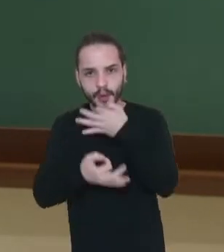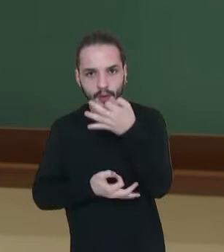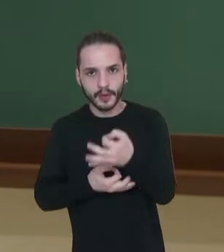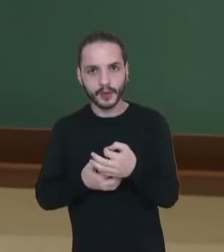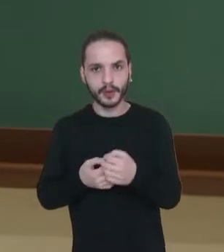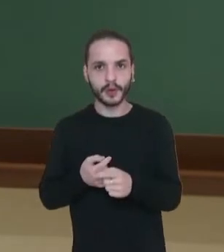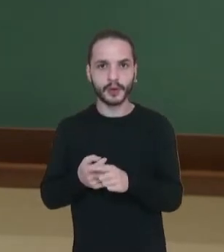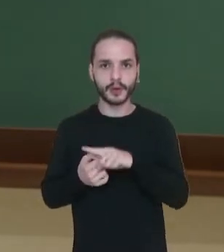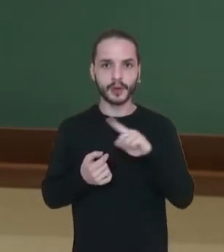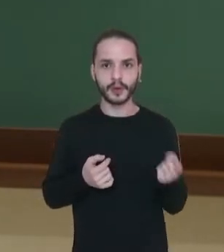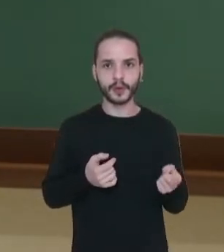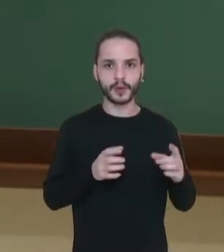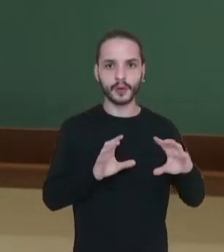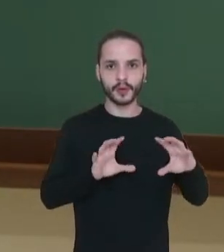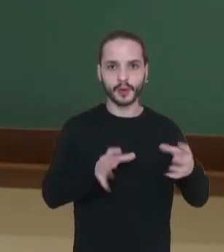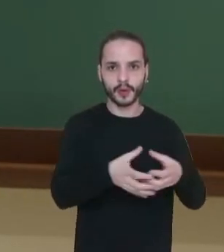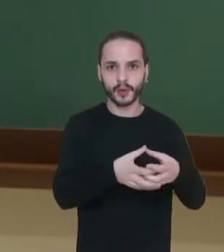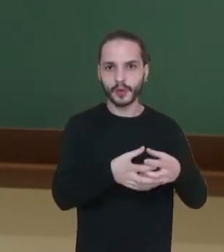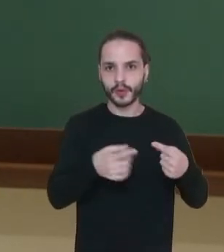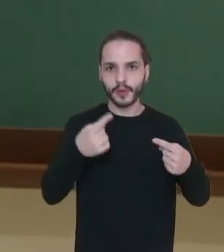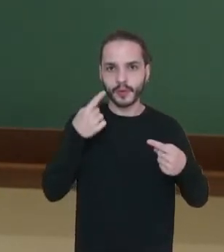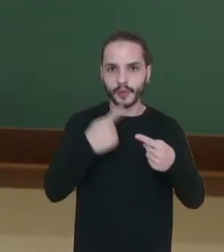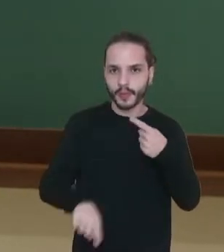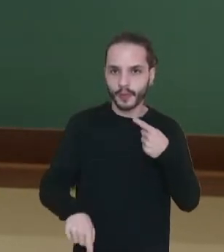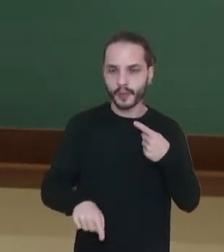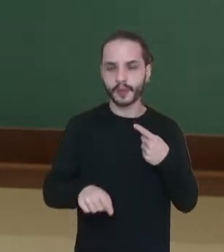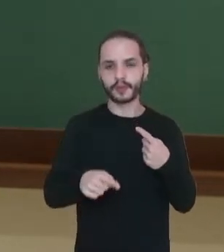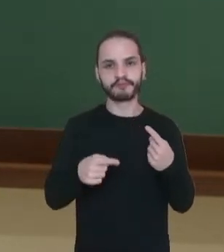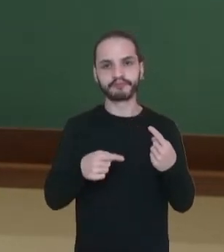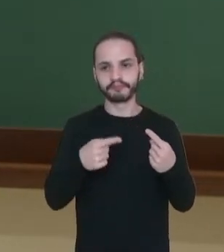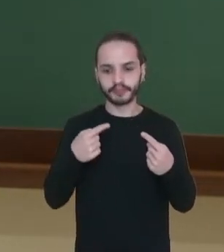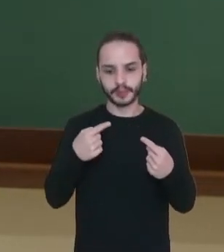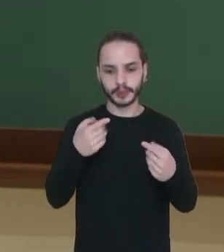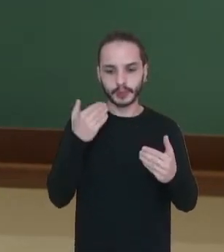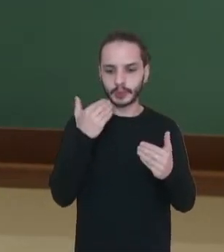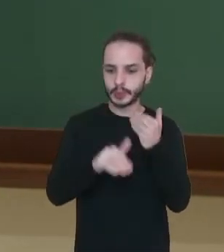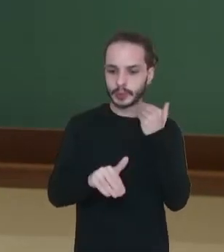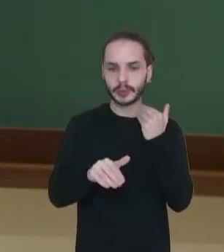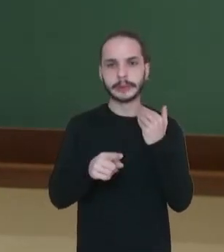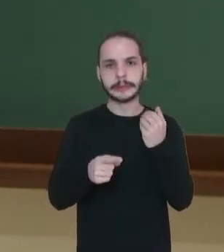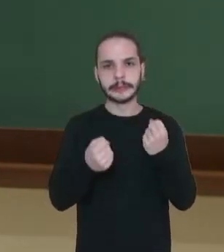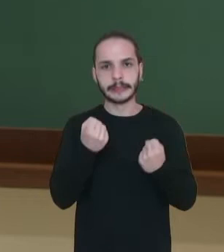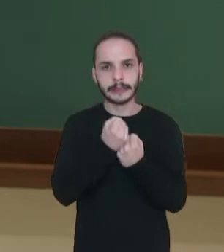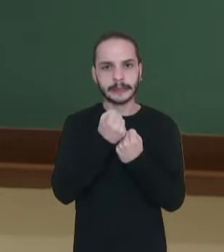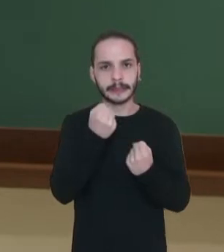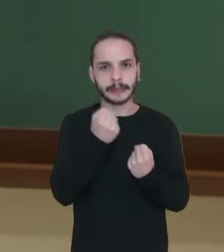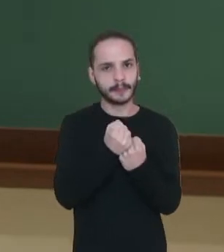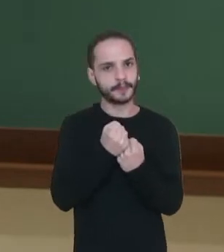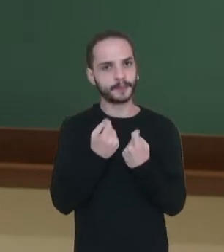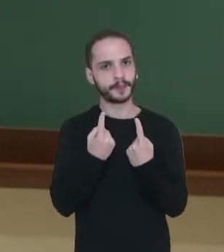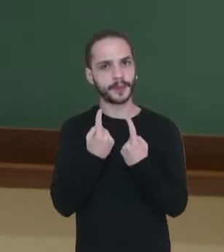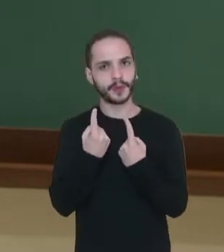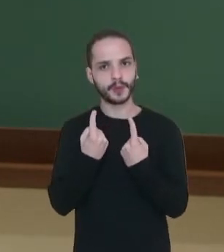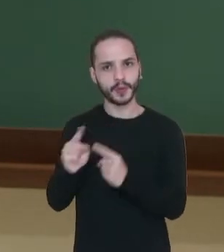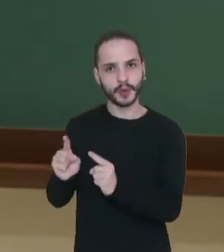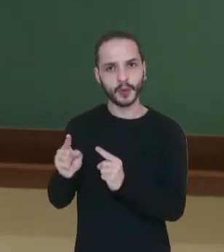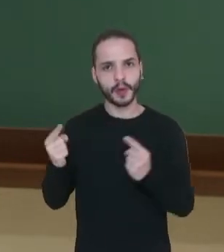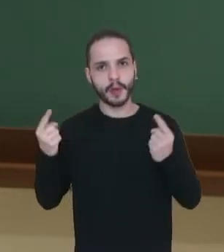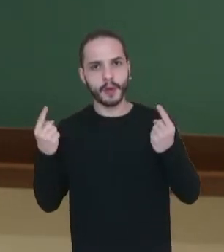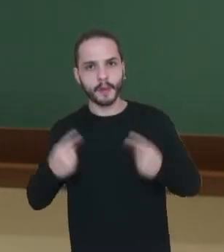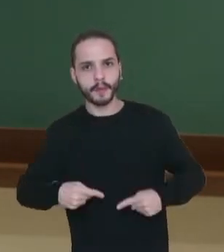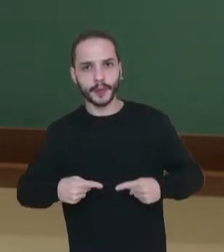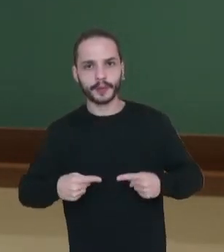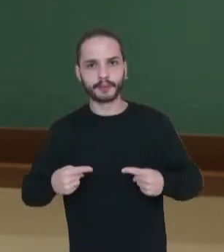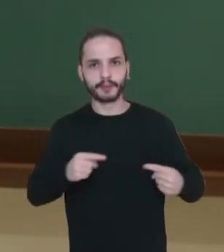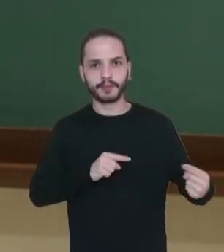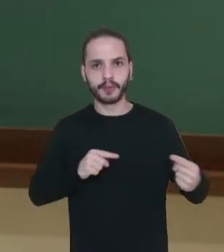ou seja, as pessoas que são oponentes, que são contrárias, oposição aos argumentos defendidos por um grupo. Né? Então a